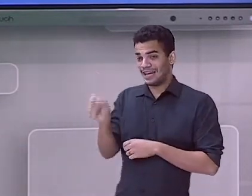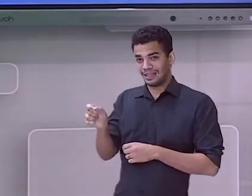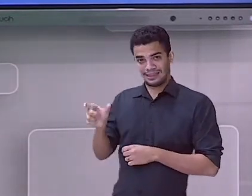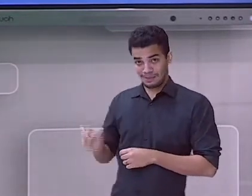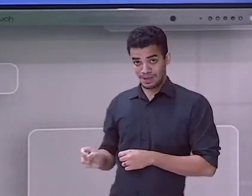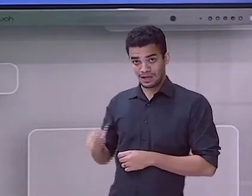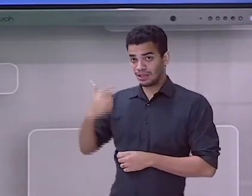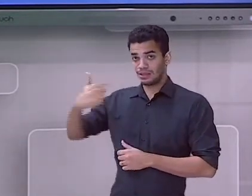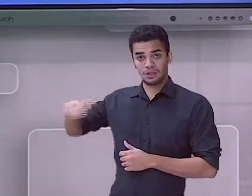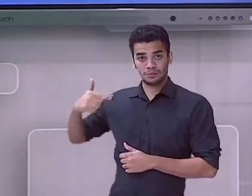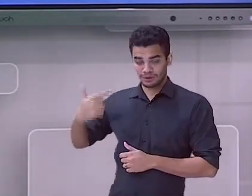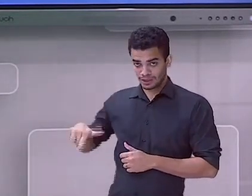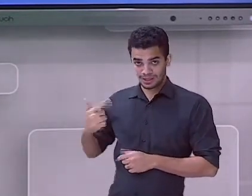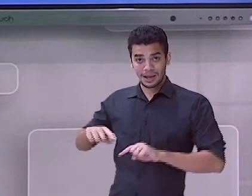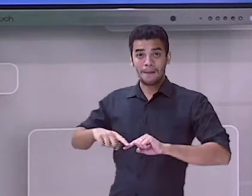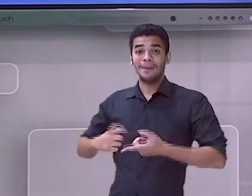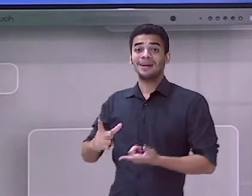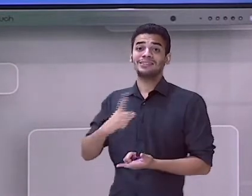este animal.